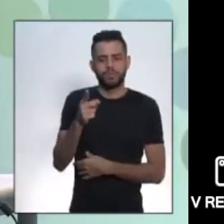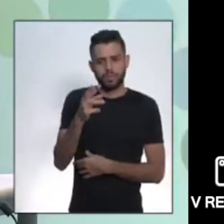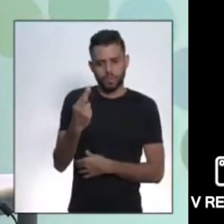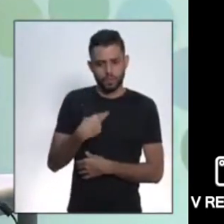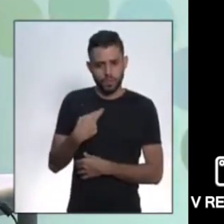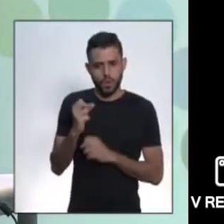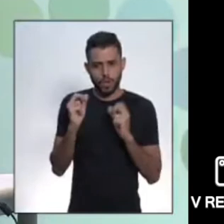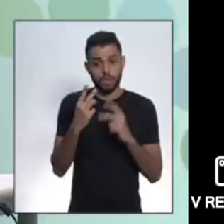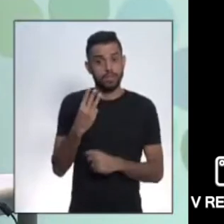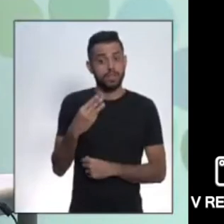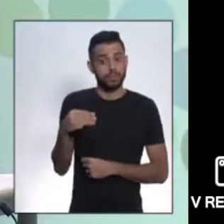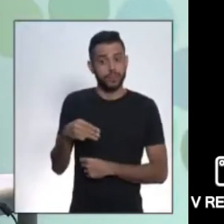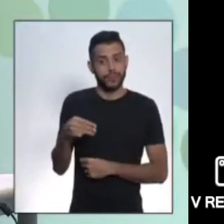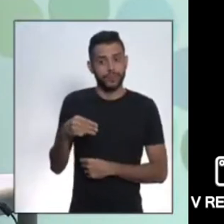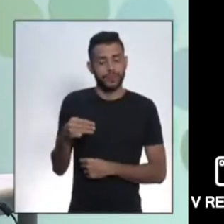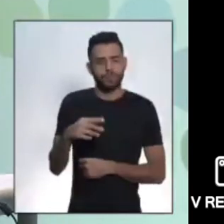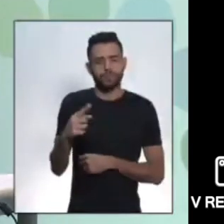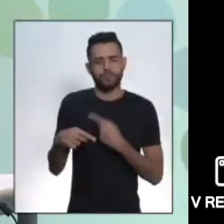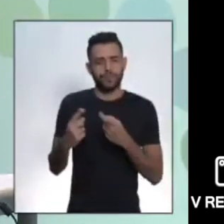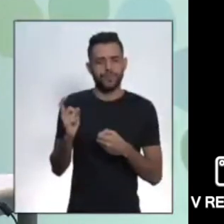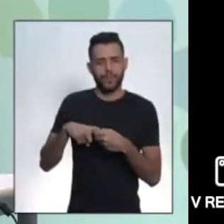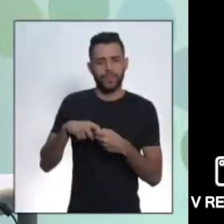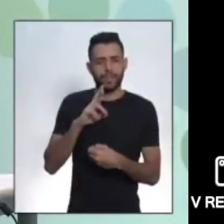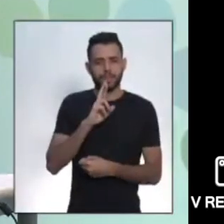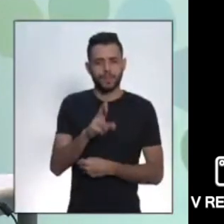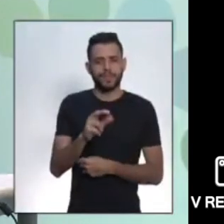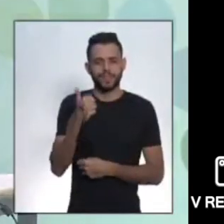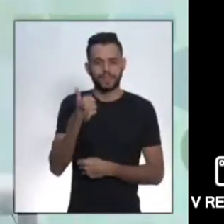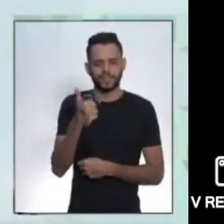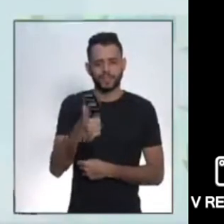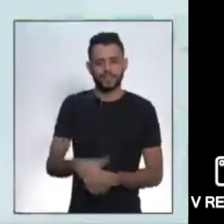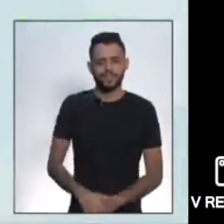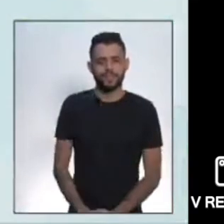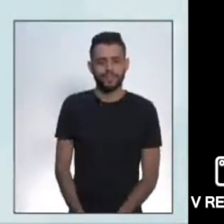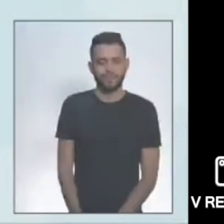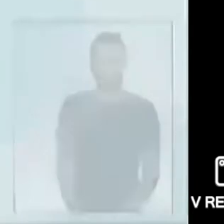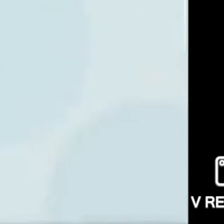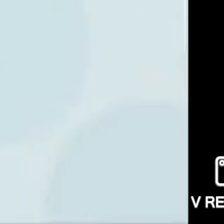bom? 3 minutinhos aí a gente já retorna com a resposta, tá bom? Ok.